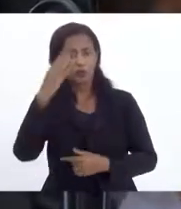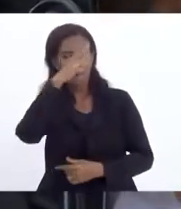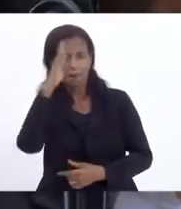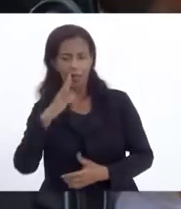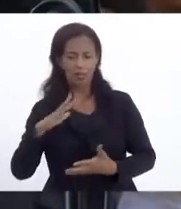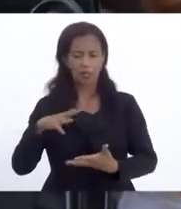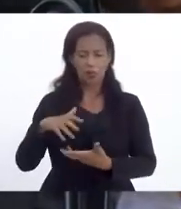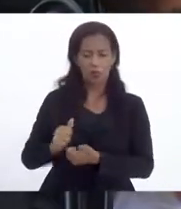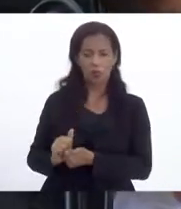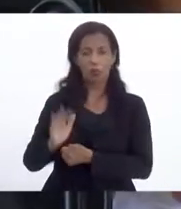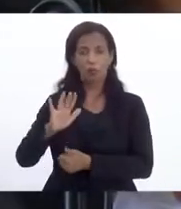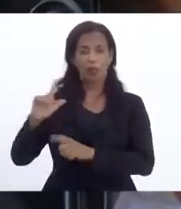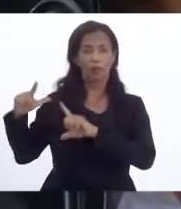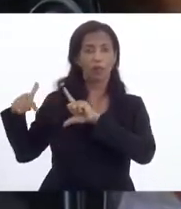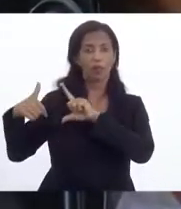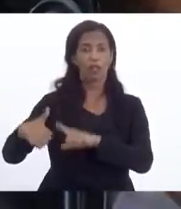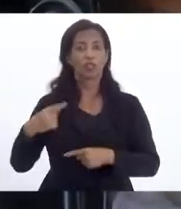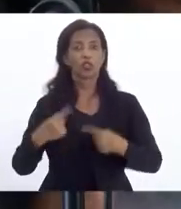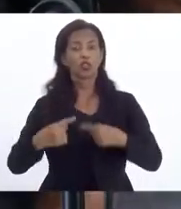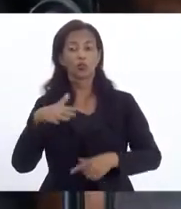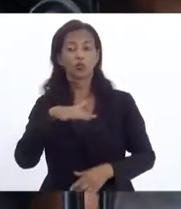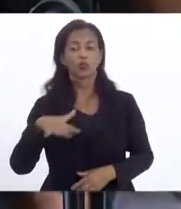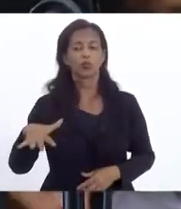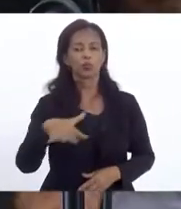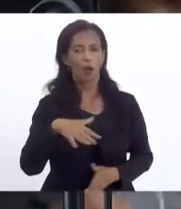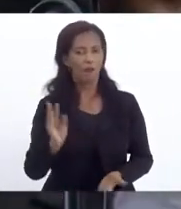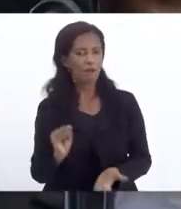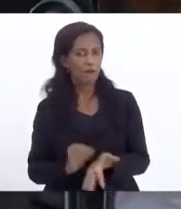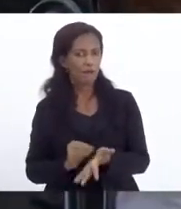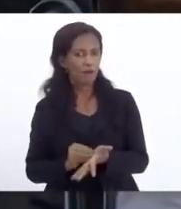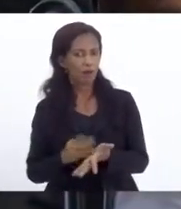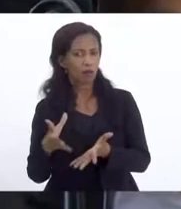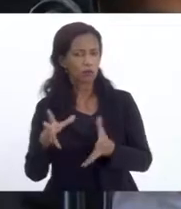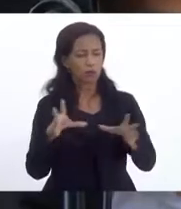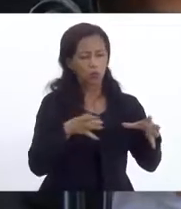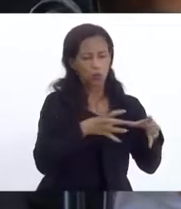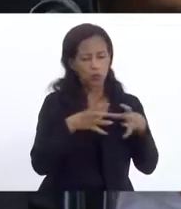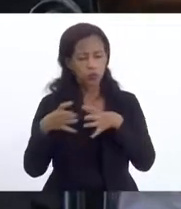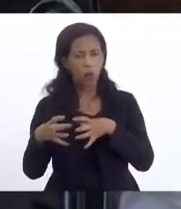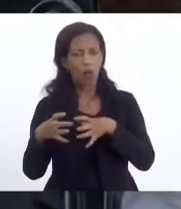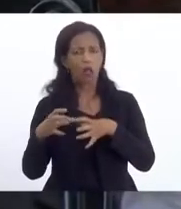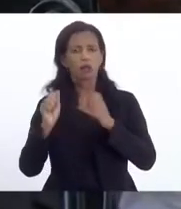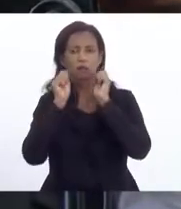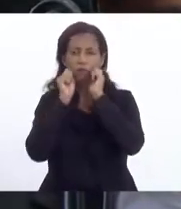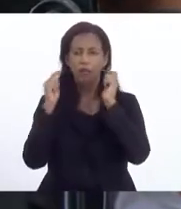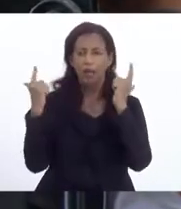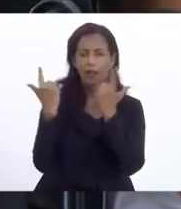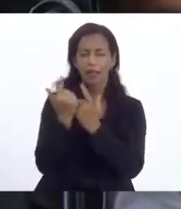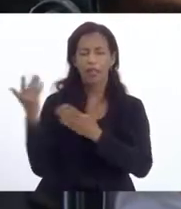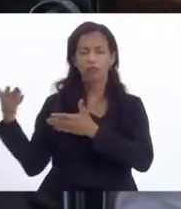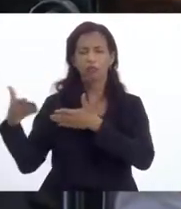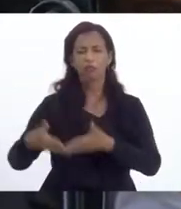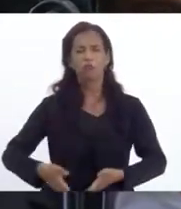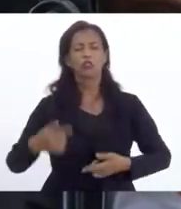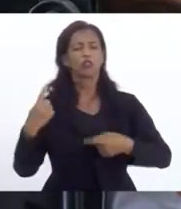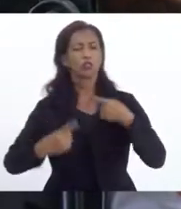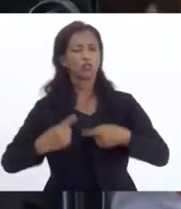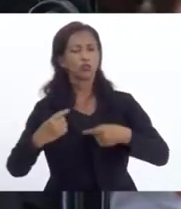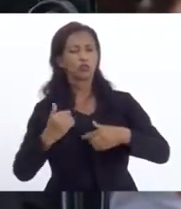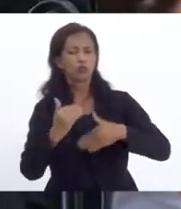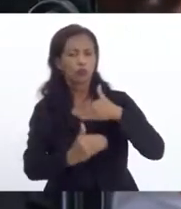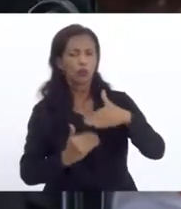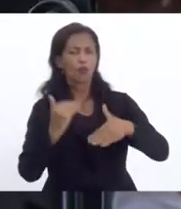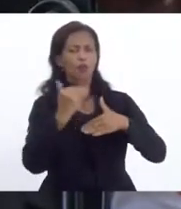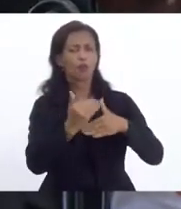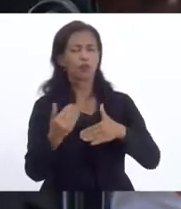pouca tradição de discutir região. Então, essa caravana aí da Alerge vindo discutir o Fundo Soberano